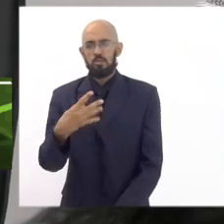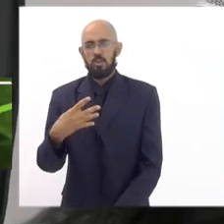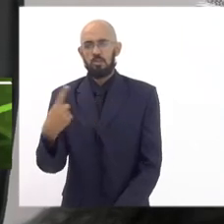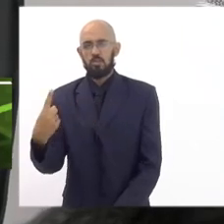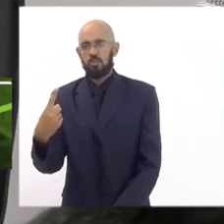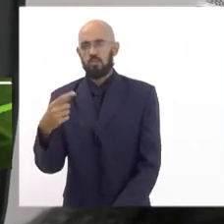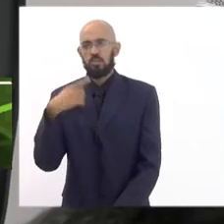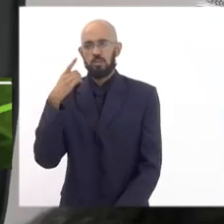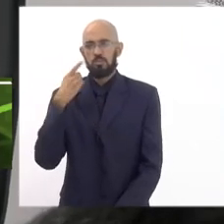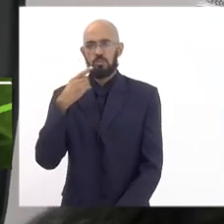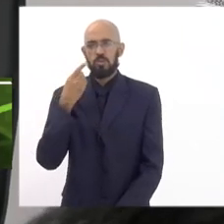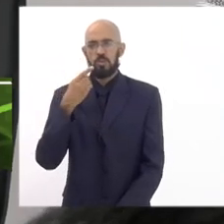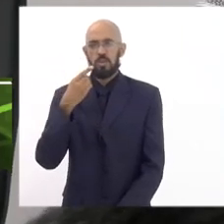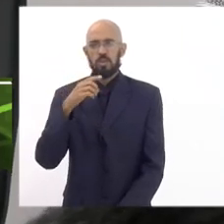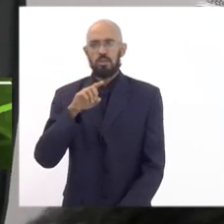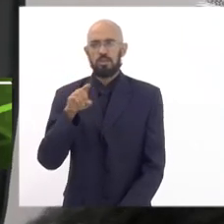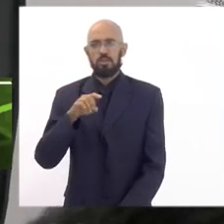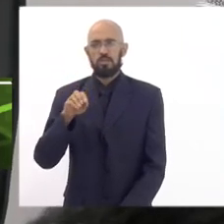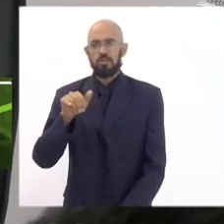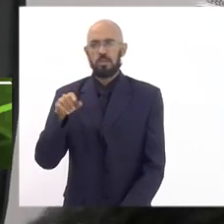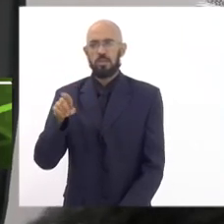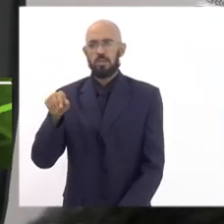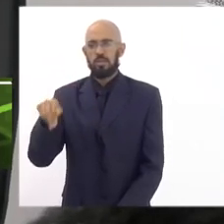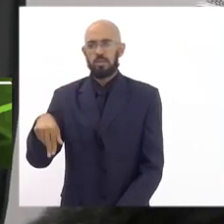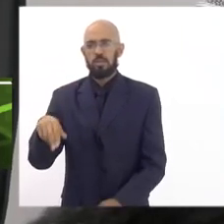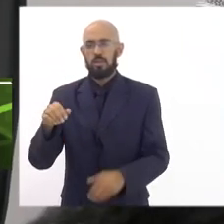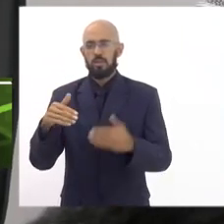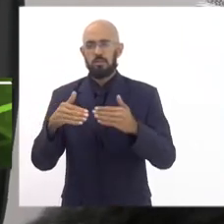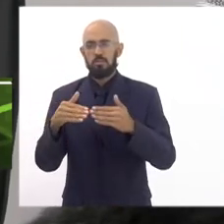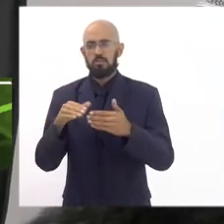deputado Zeidan, parecer pela constitucionalidade.